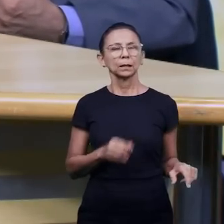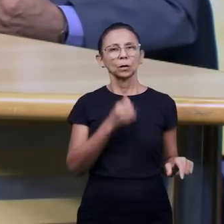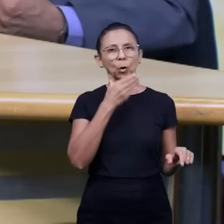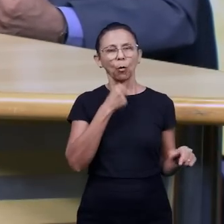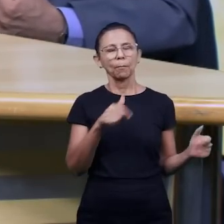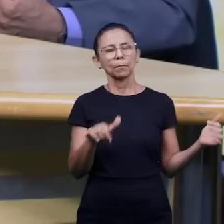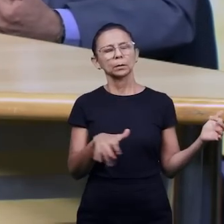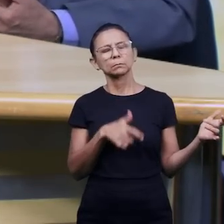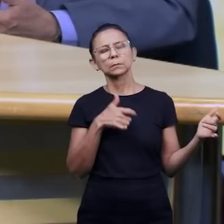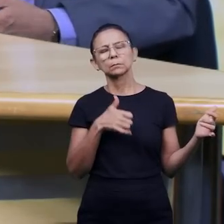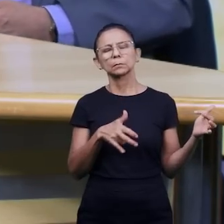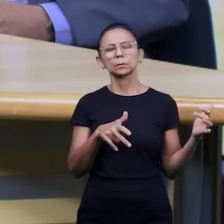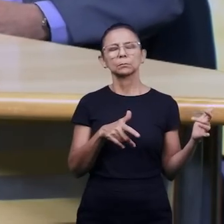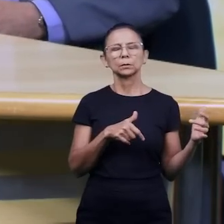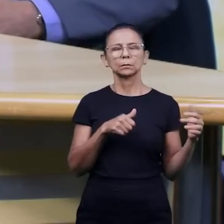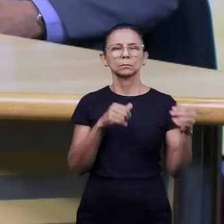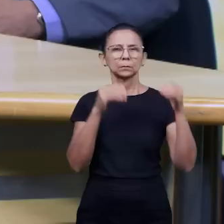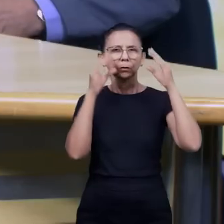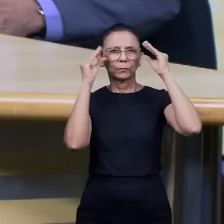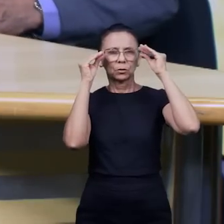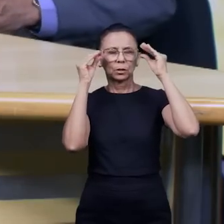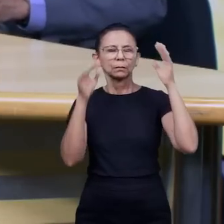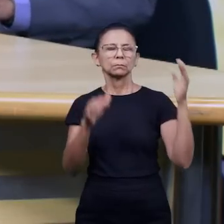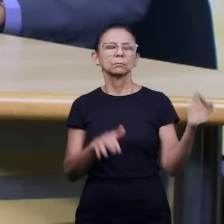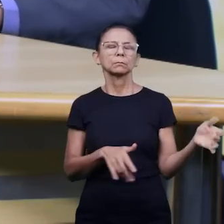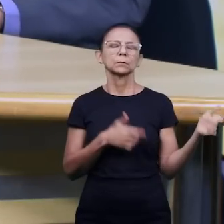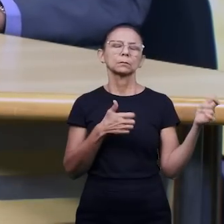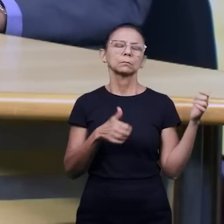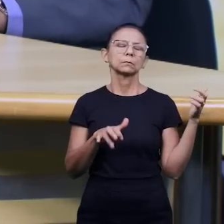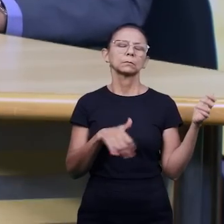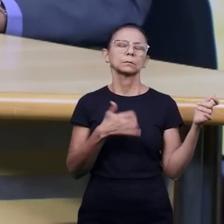o crente dentro da igreja,